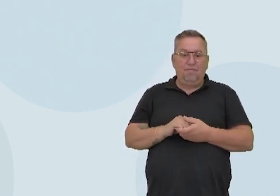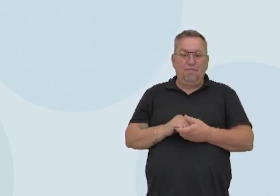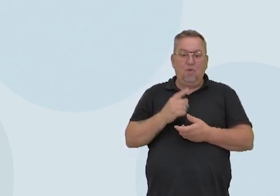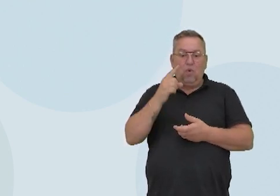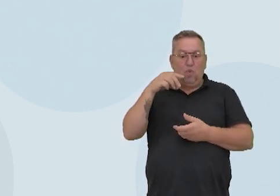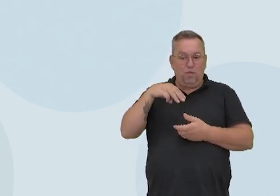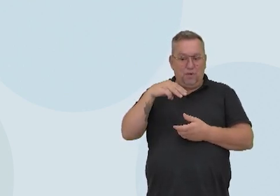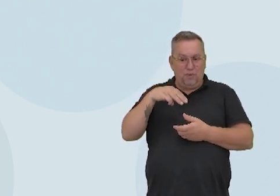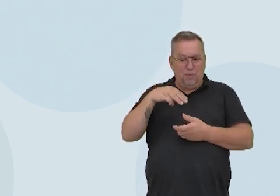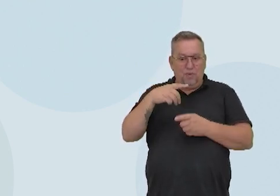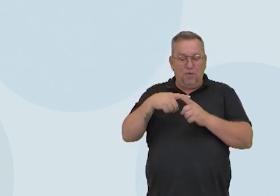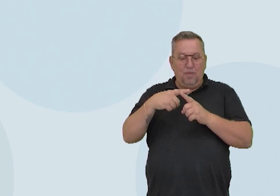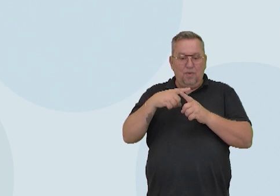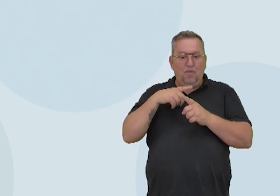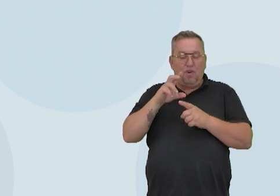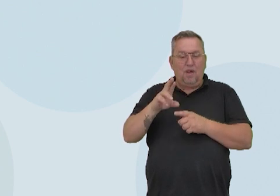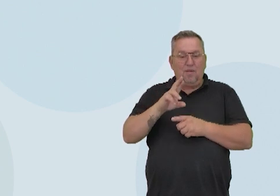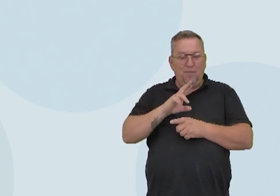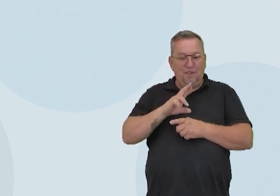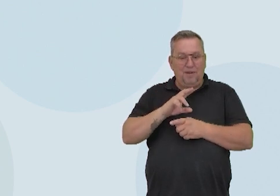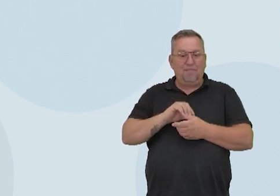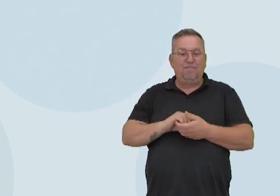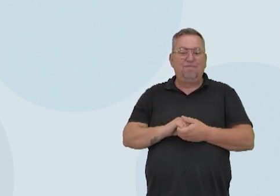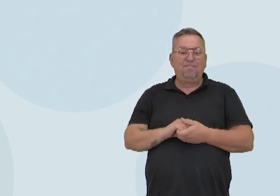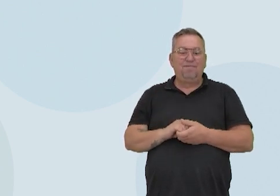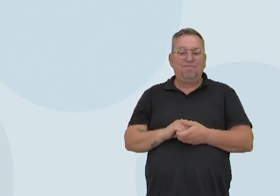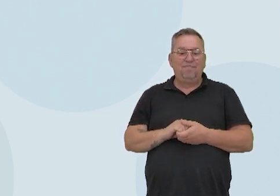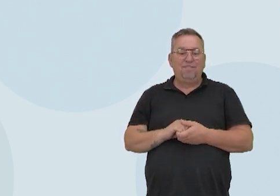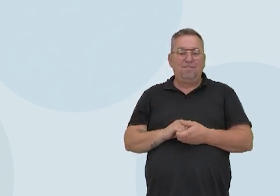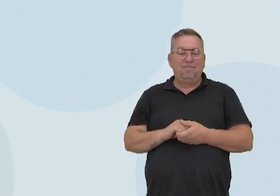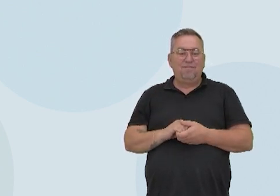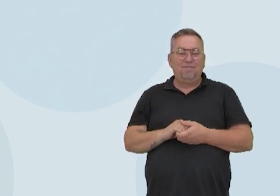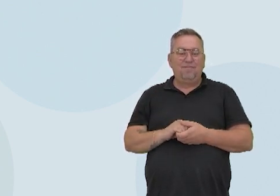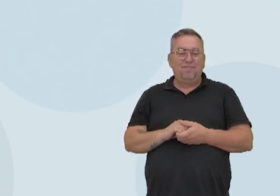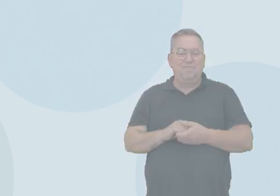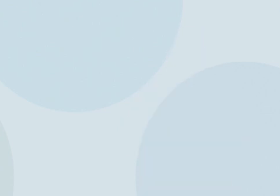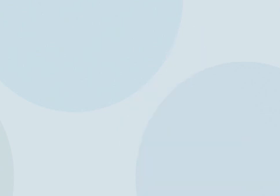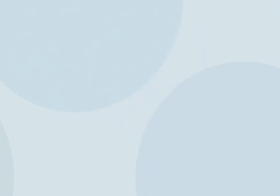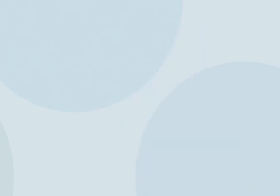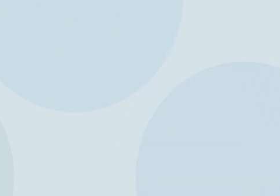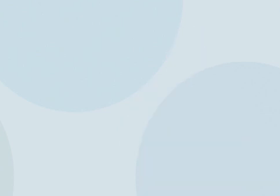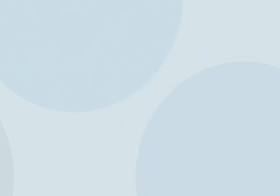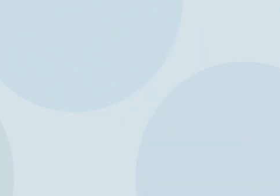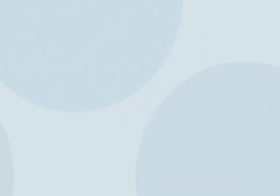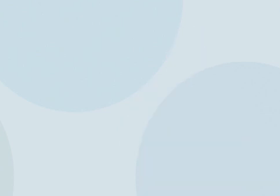lá. Um minutinho, porque vocês já responderam essa questão. Vamos lá.